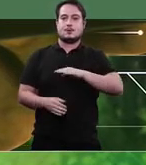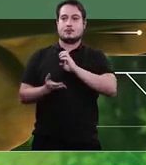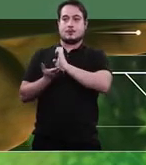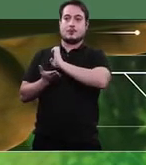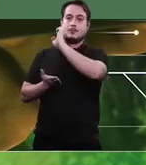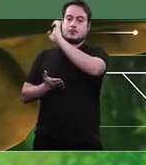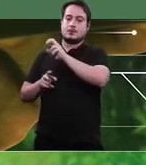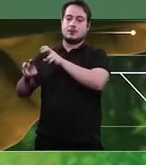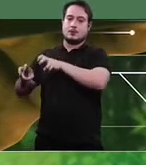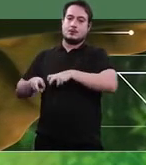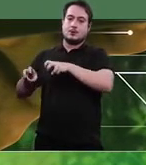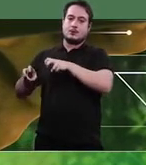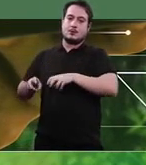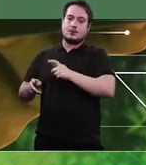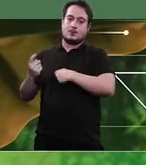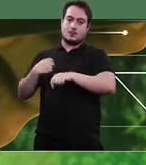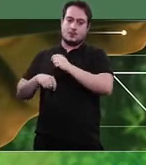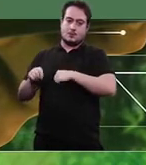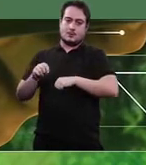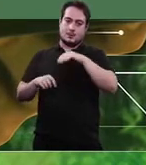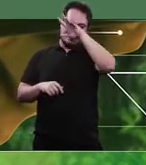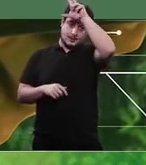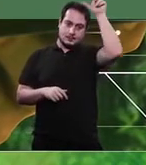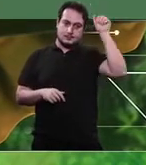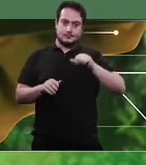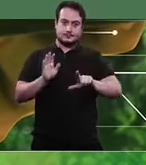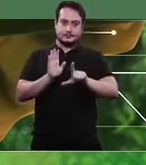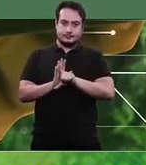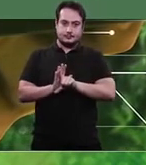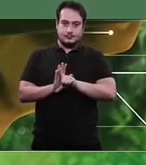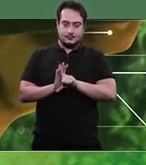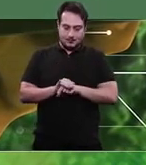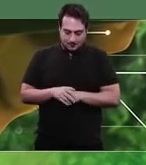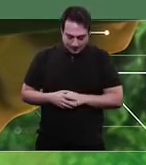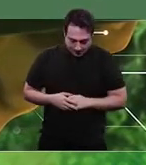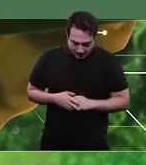de agronegócio da Amazônia Legal. Pode passar?